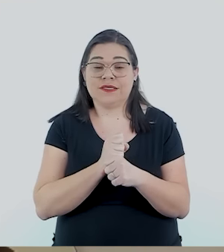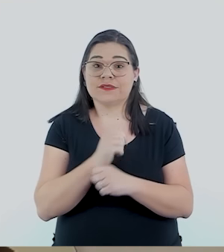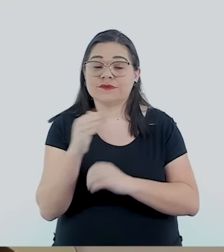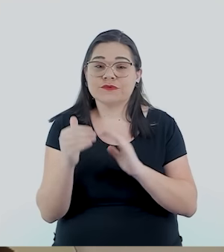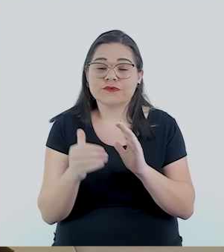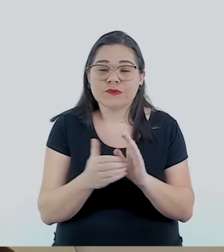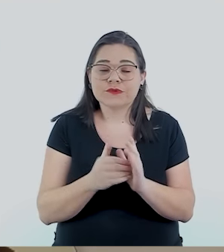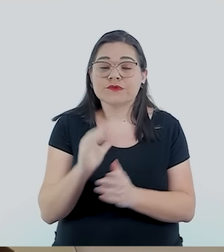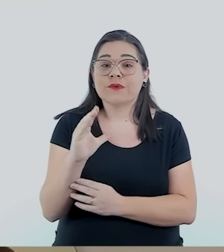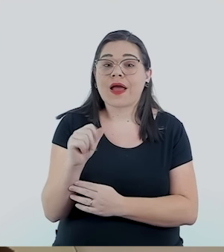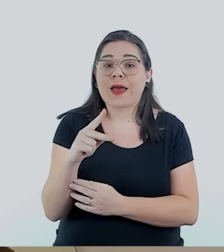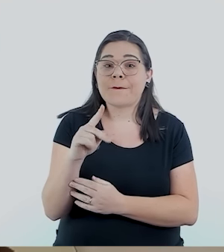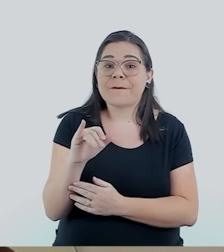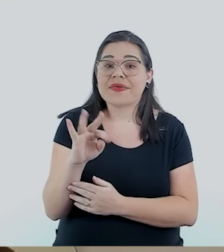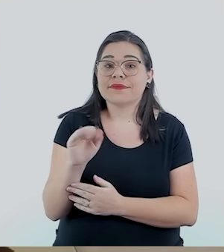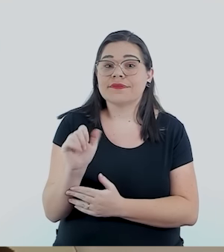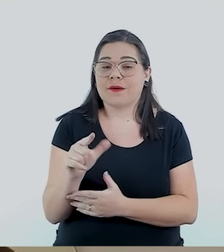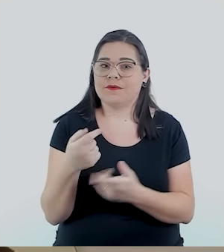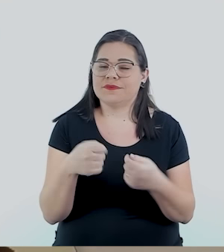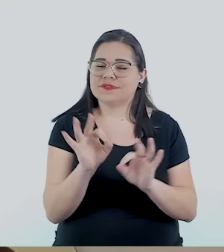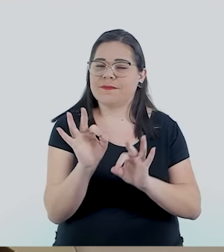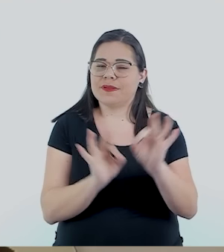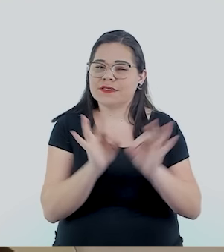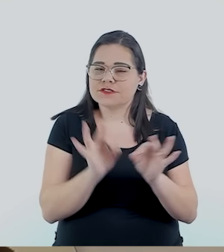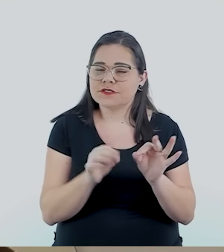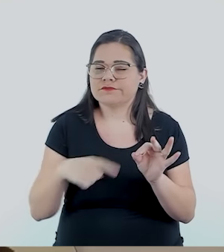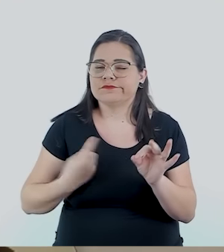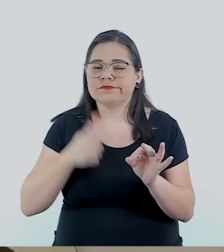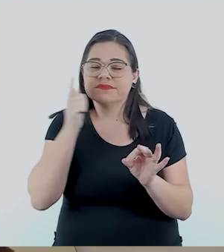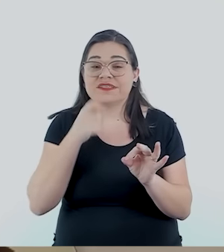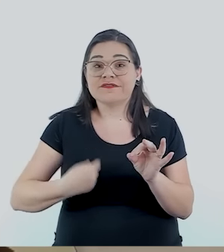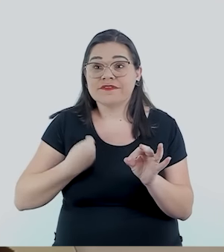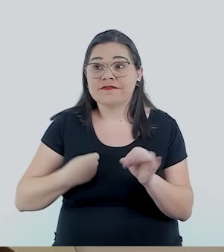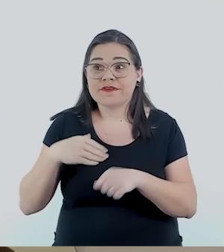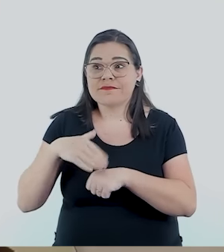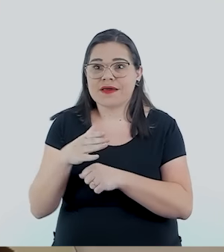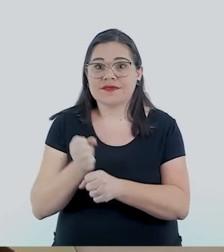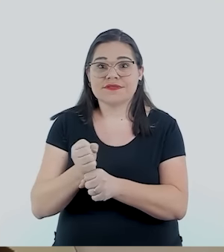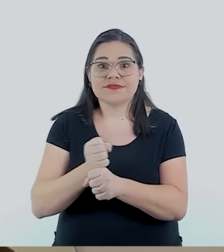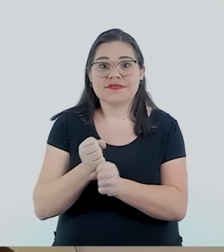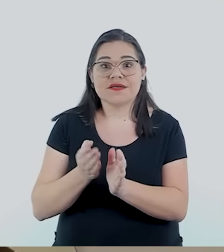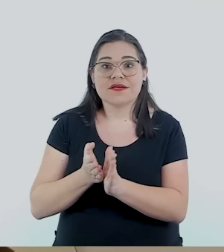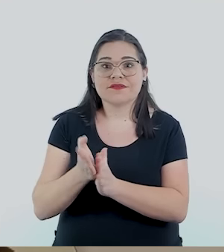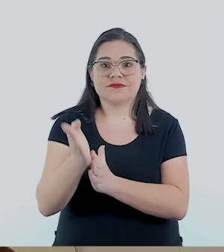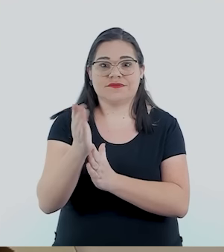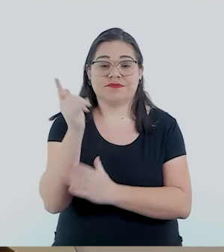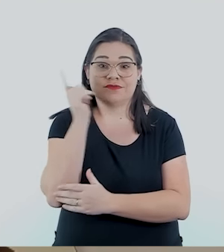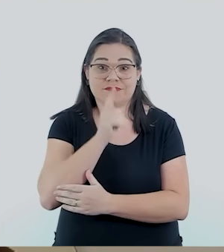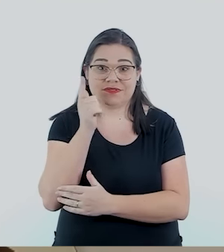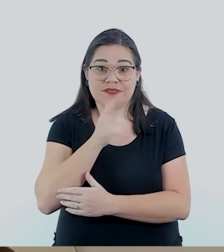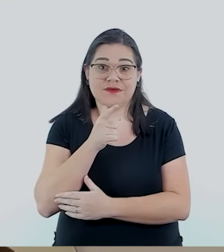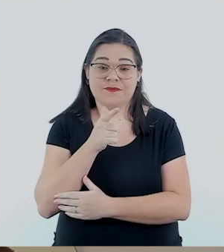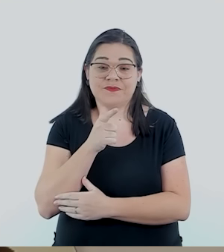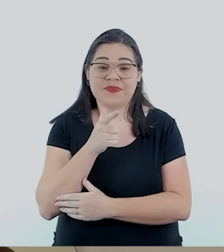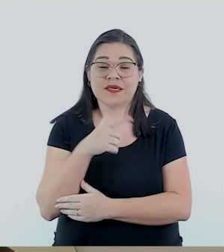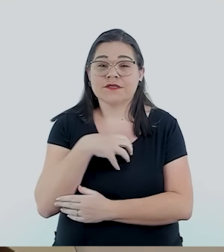precisa ser pensado planejado pra gente poder viver esses anos a mais que a gente ganhou aí na estatística de uma maneira